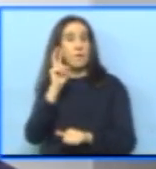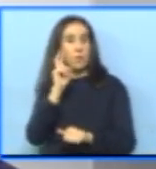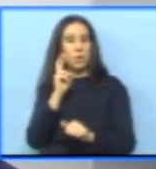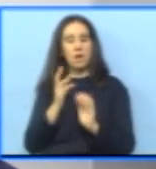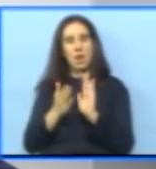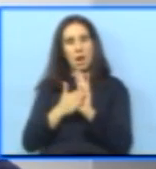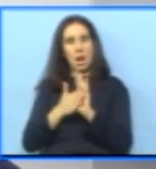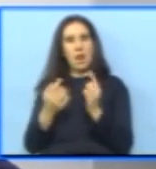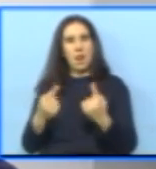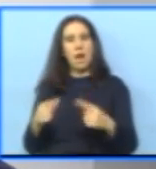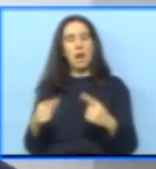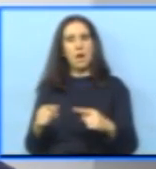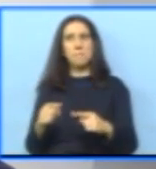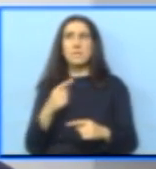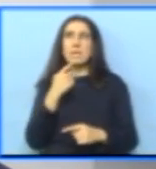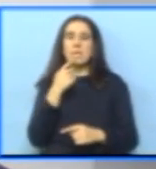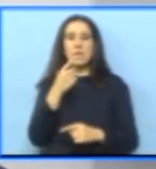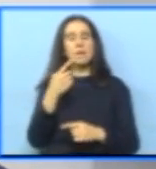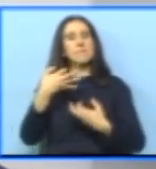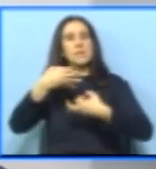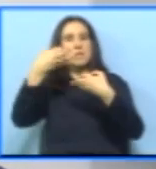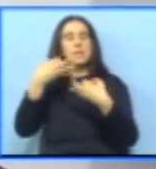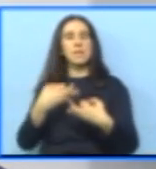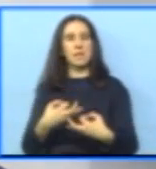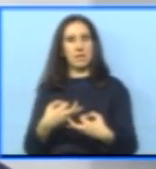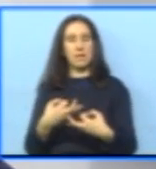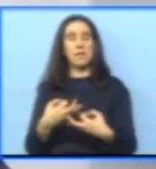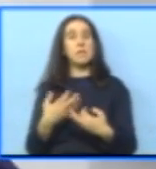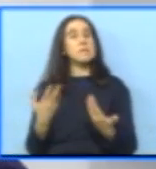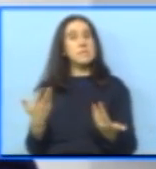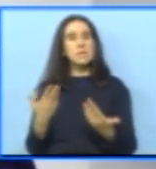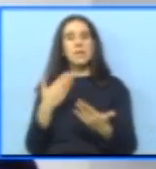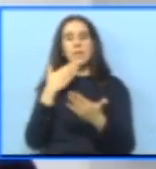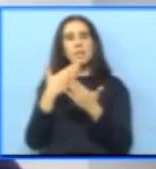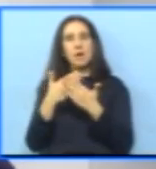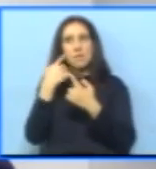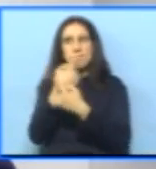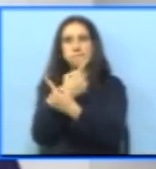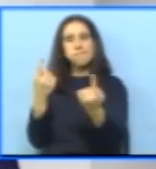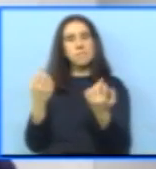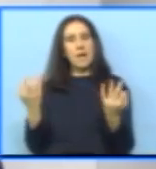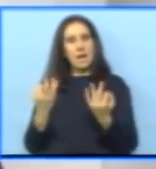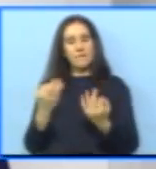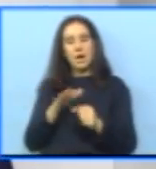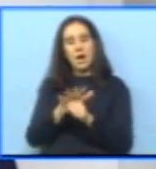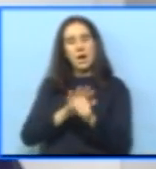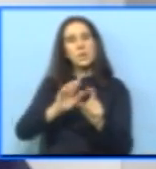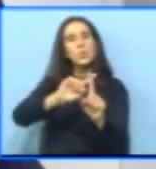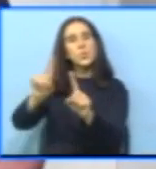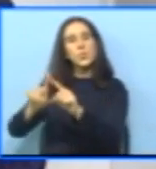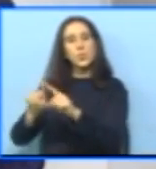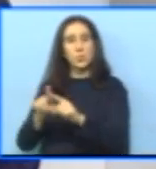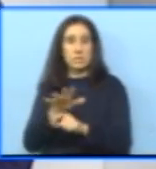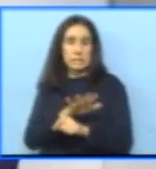fundamentos, diria que tenha dignidade, para exprimir exatamente nas diferentes áreas